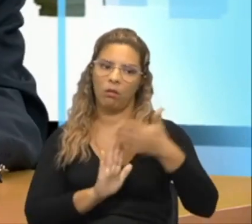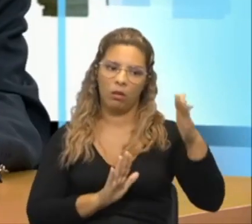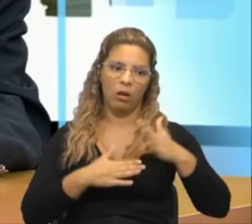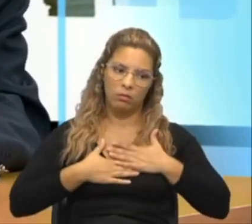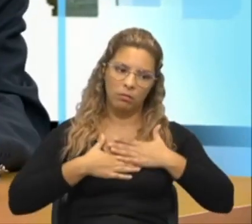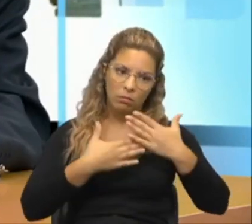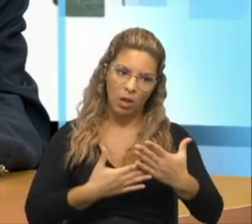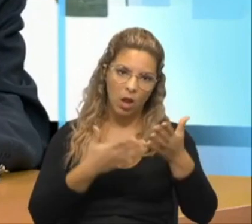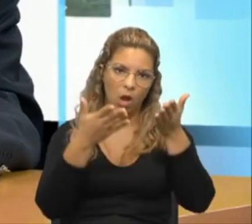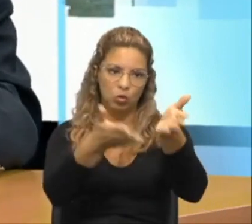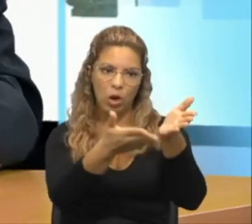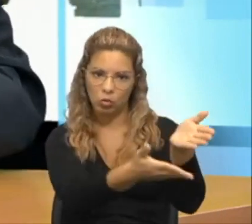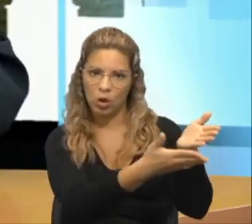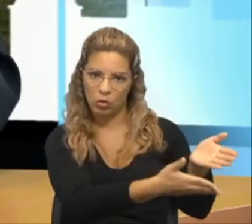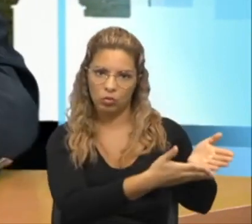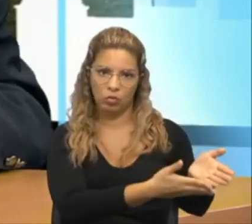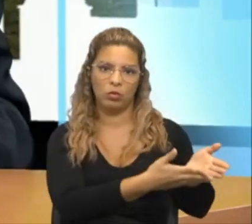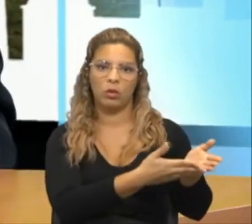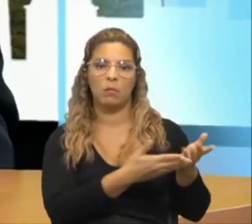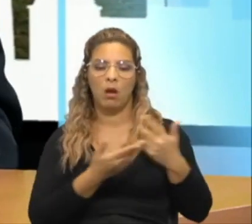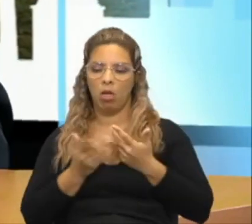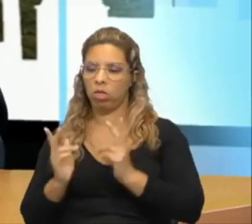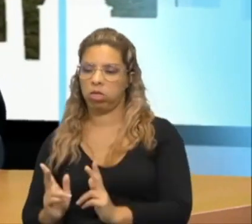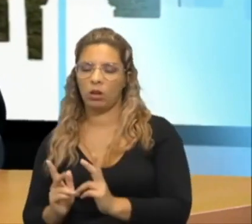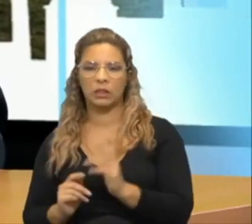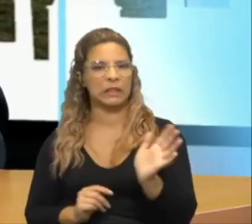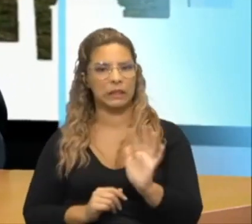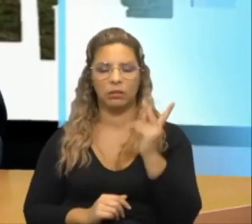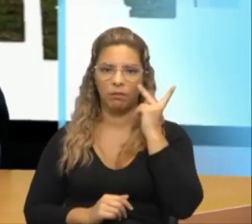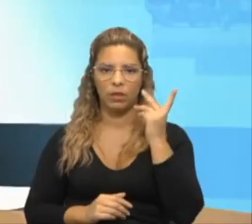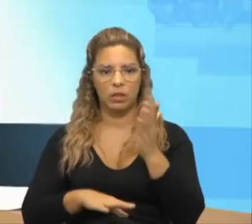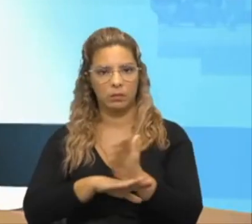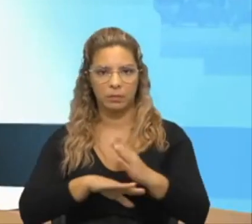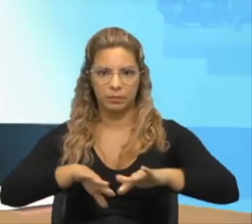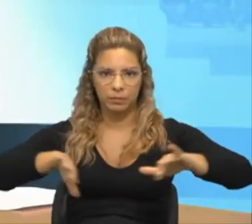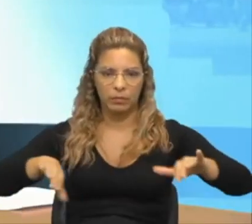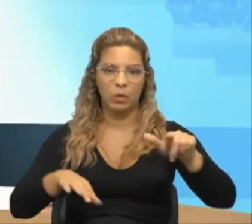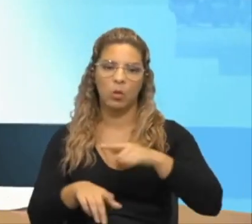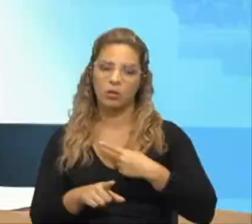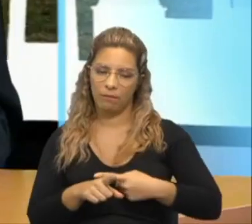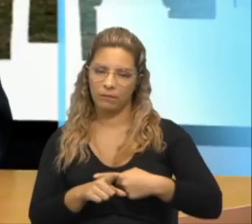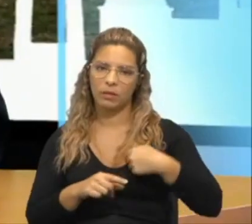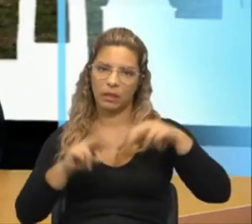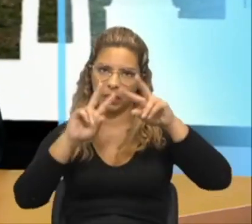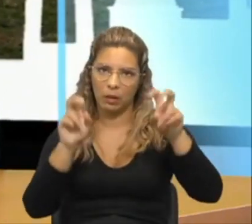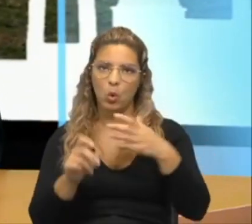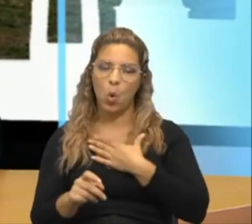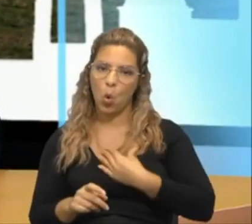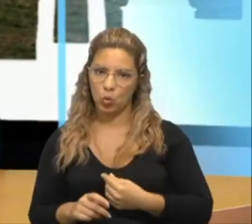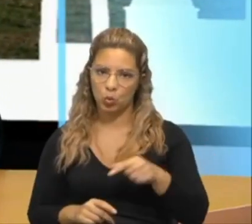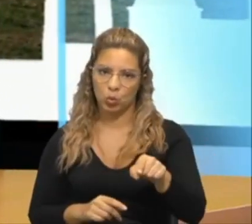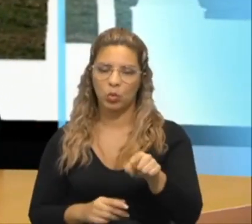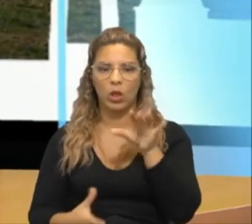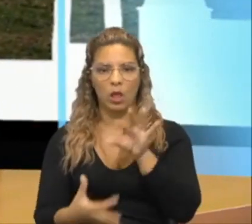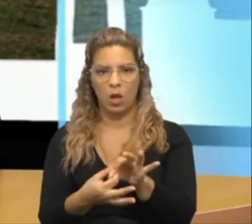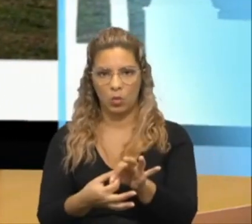aos outros, uma vida em saída, do que uma vida de comodismo. E é por isso também o seu interesse nestes temas? E por isso, sim, eu gosto destes temas porque, de facto, acho